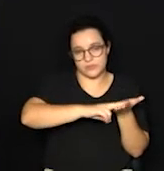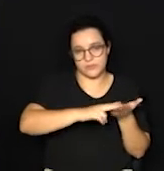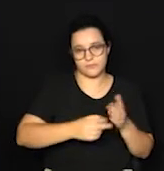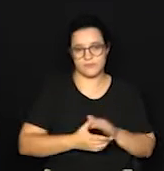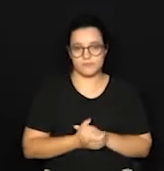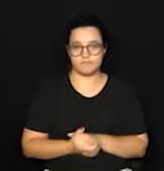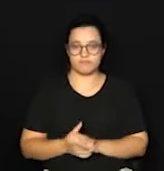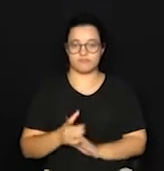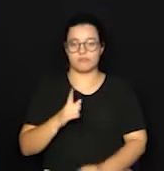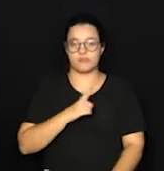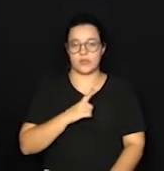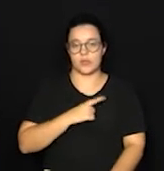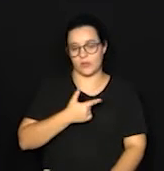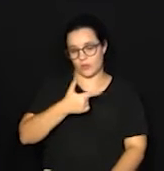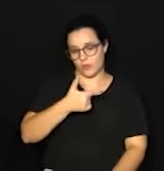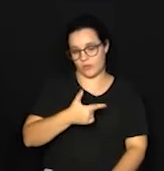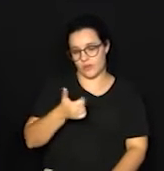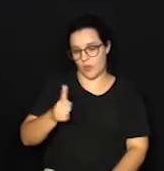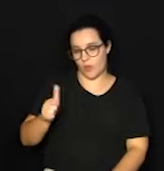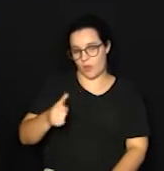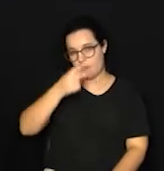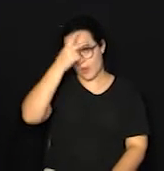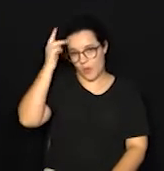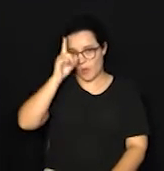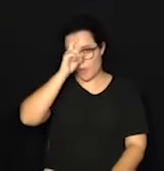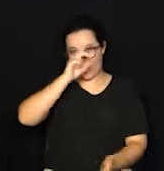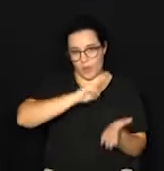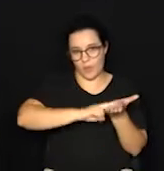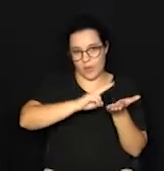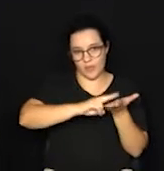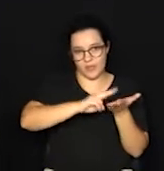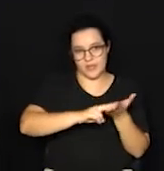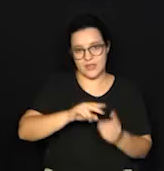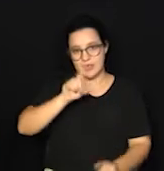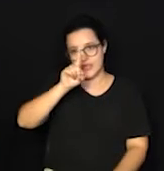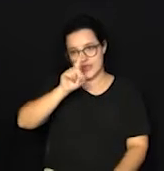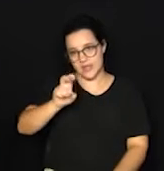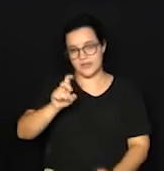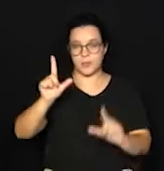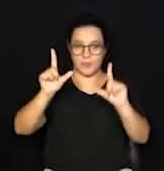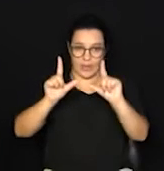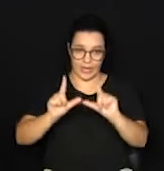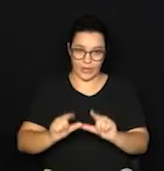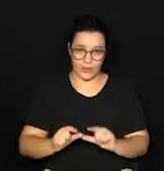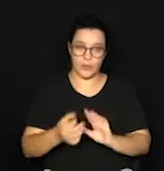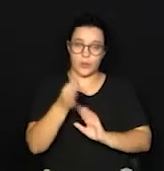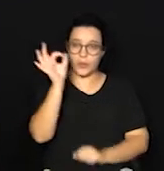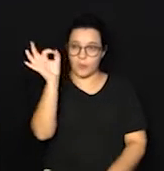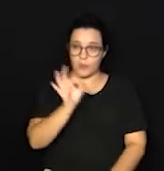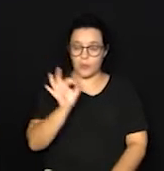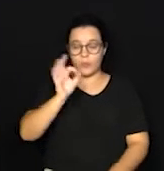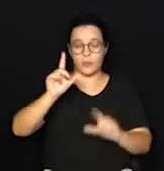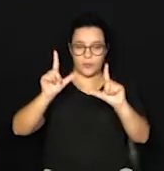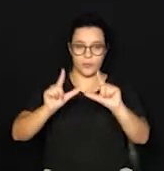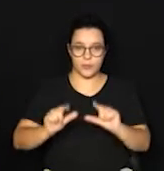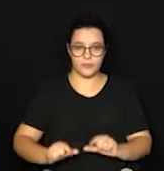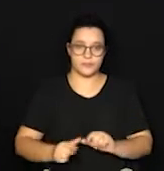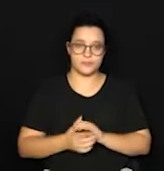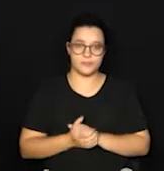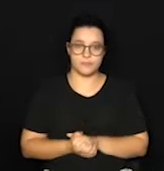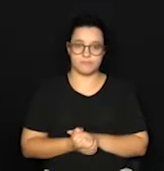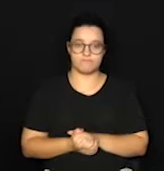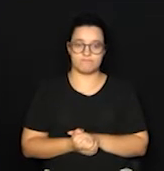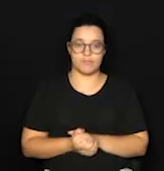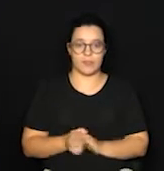gente tem 211 pessoas internadas, 15 a menos, ou seja, a taxa também está diminuindo. E até